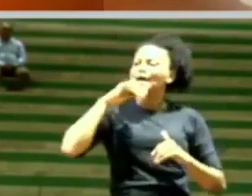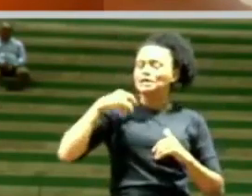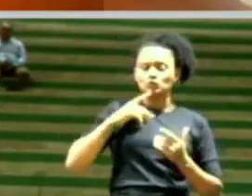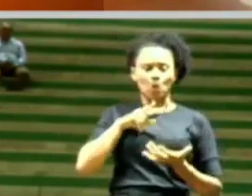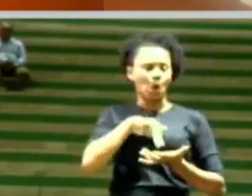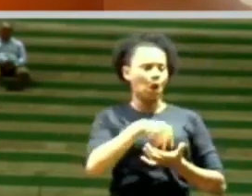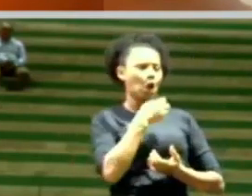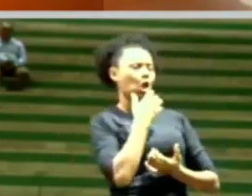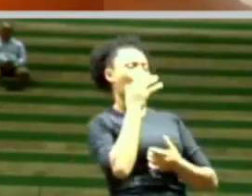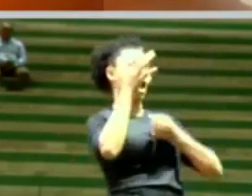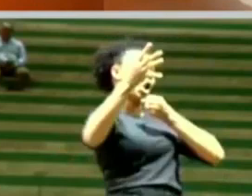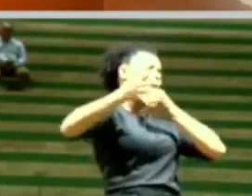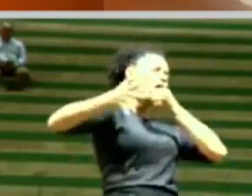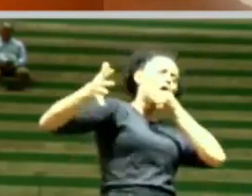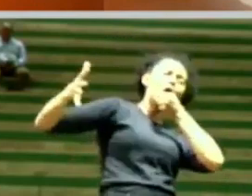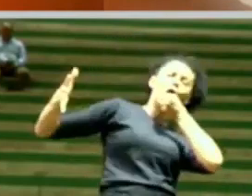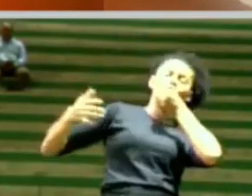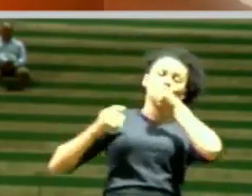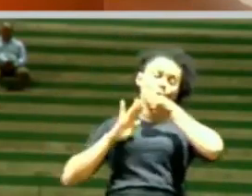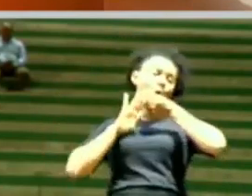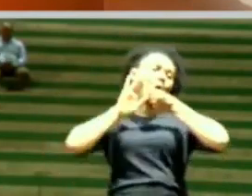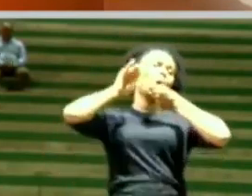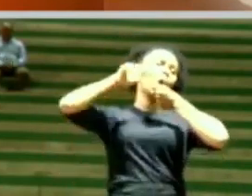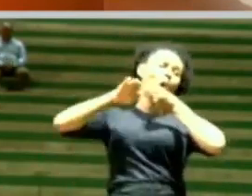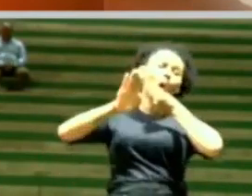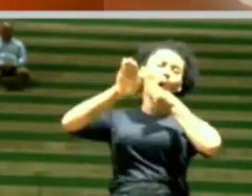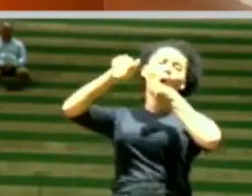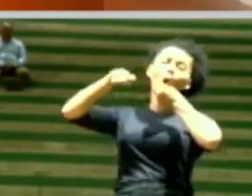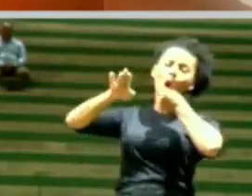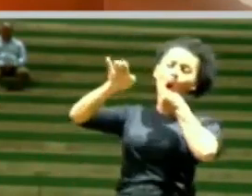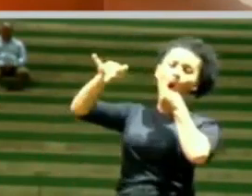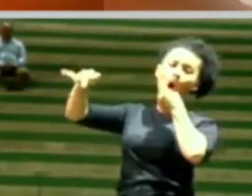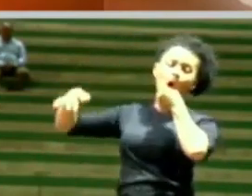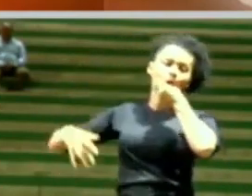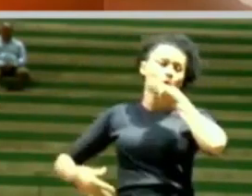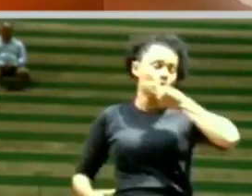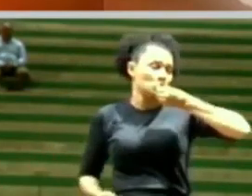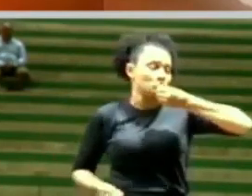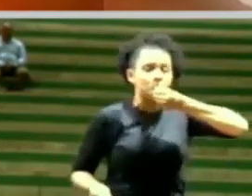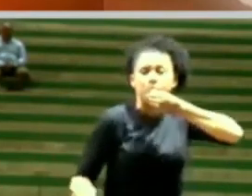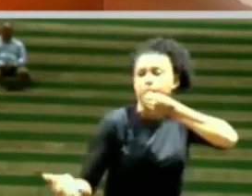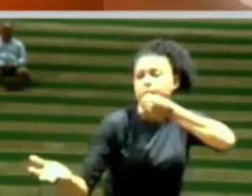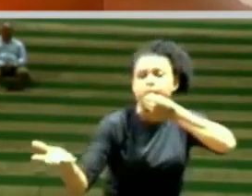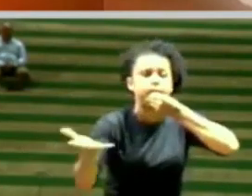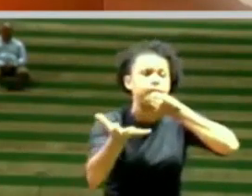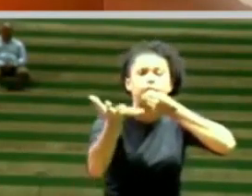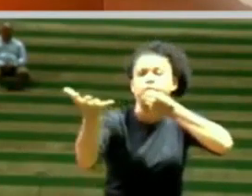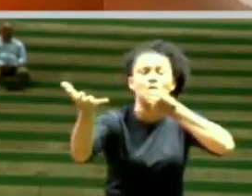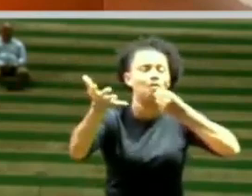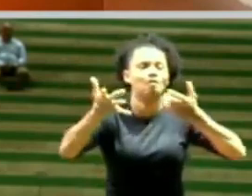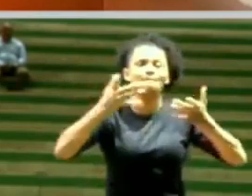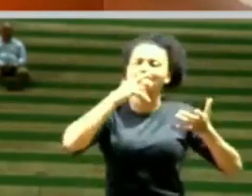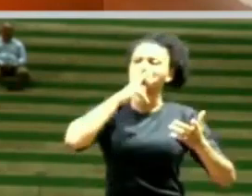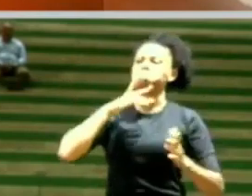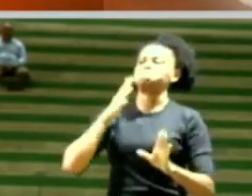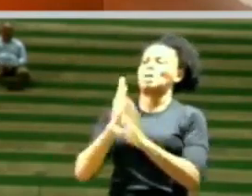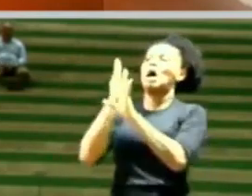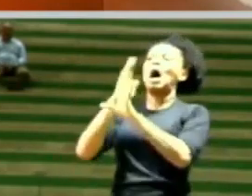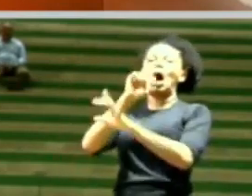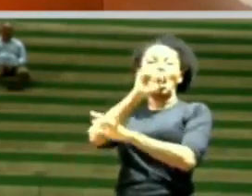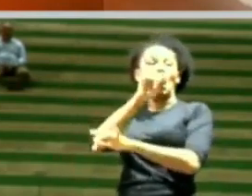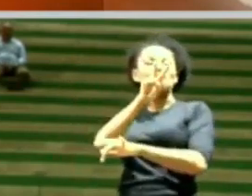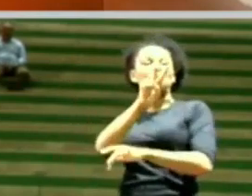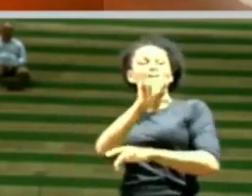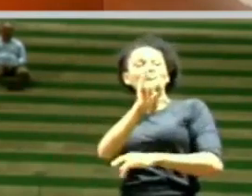performance, ou tonalidade de voz, ou efusão no povo, fosse definição de avivamento.